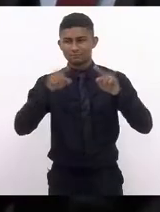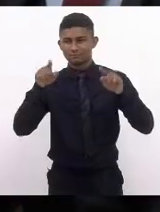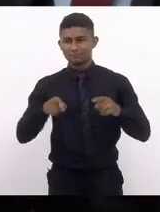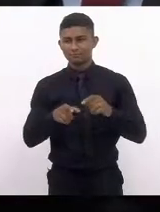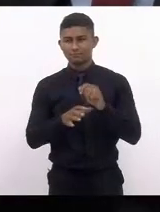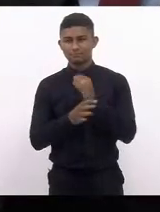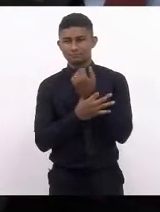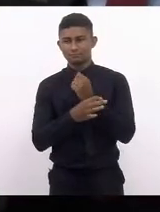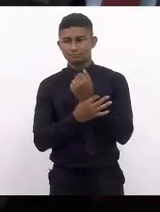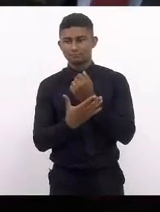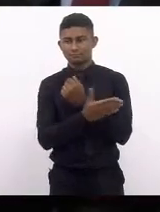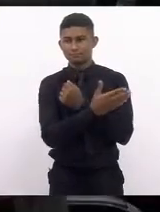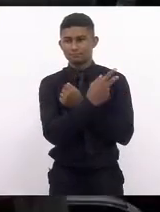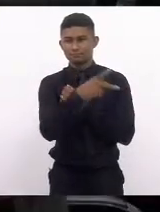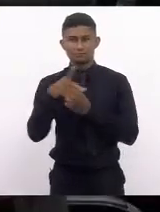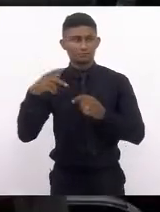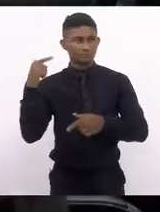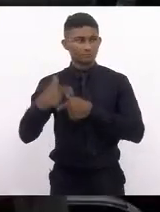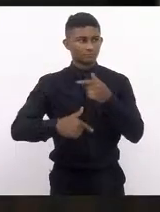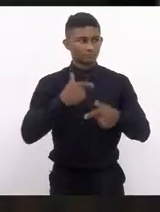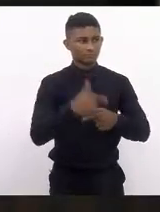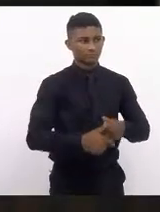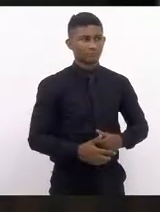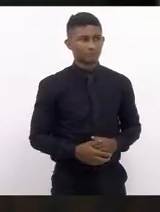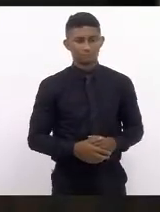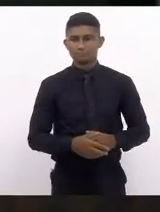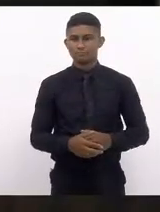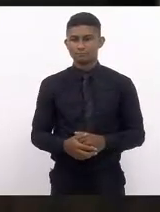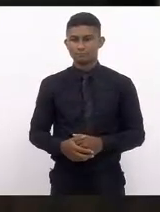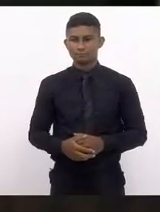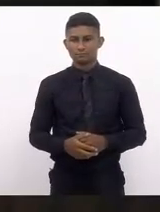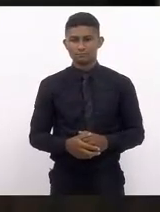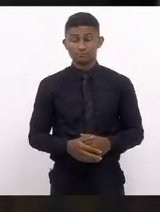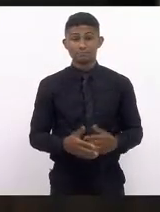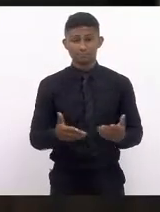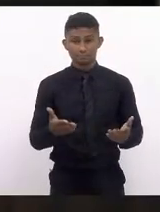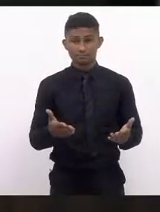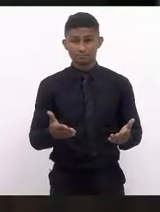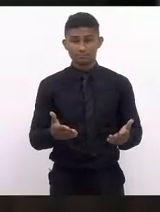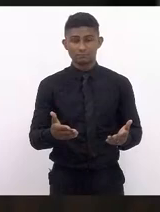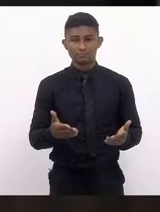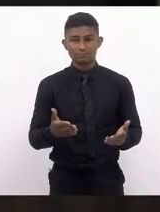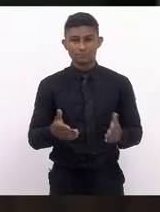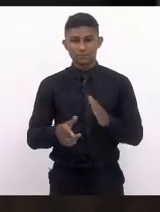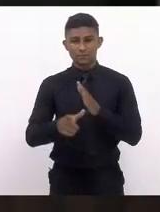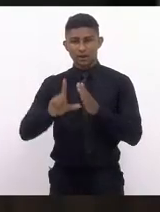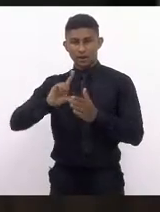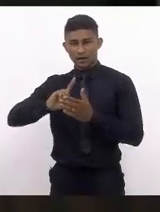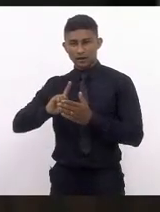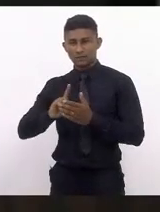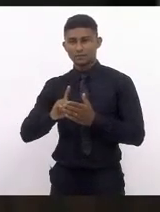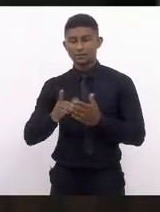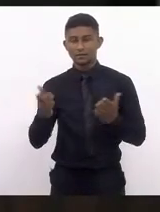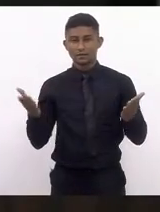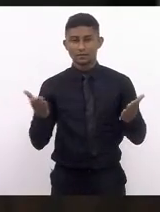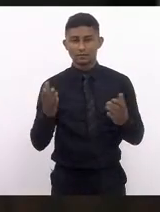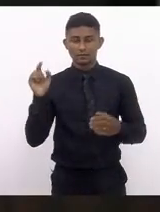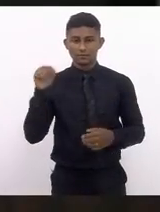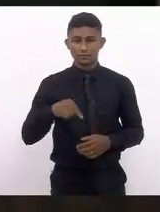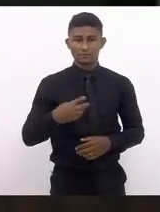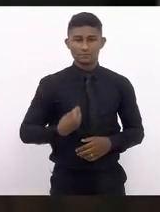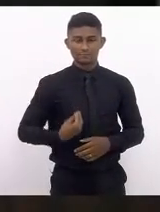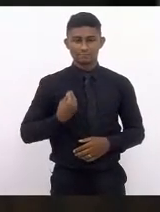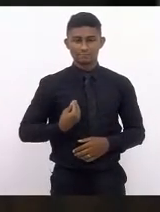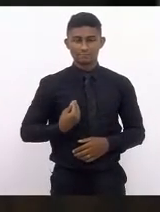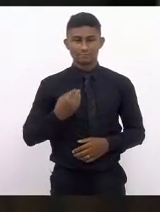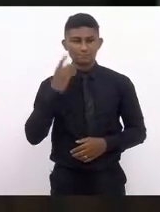que também fizeram o seu trabalho obrigado Presidente presidencial a gente passou a palavra para o deputado Alexandre knoplock está conosco aqui o nosso